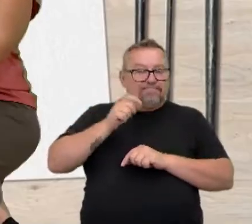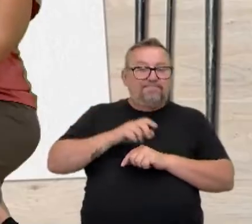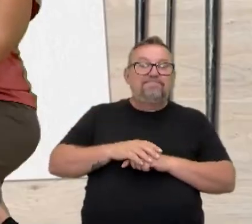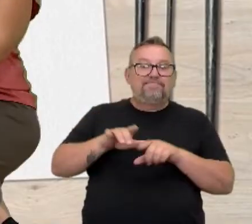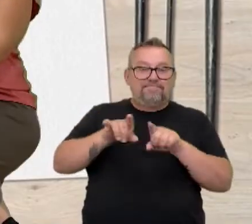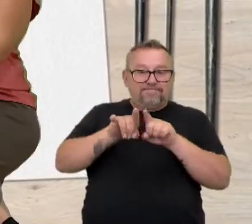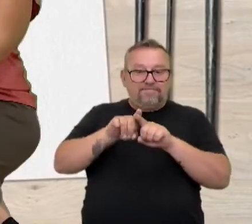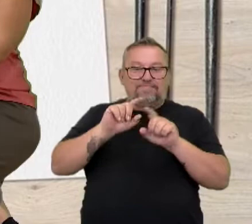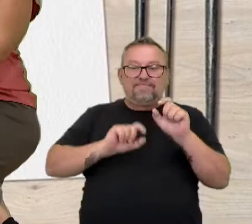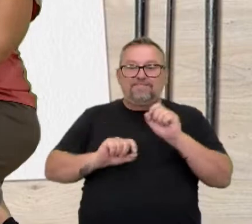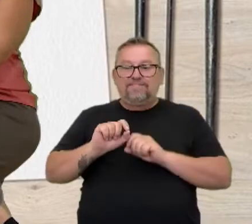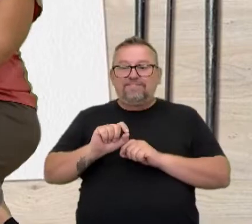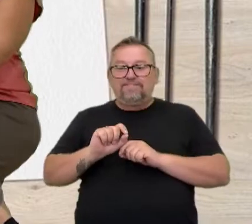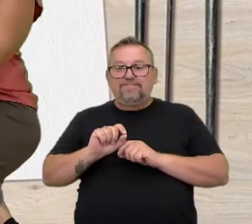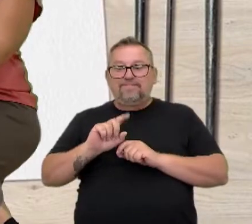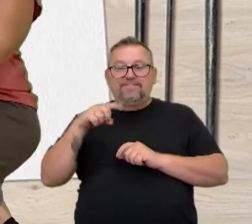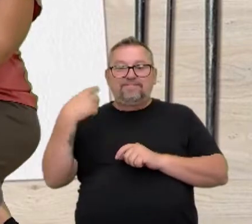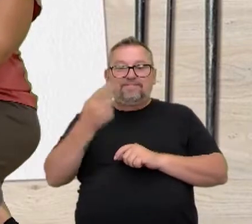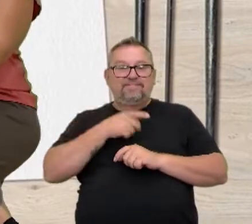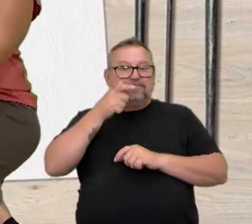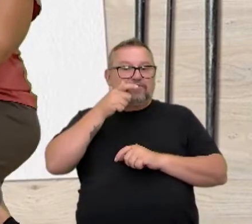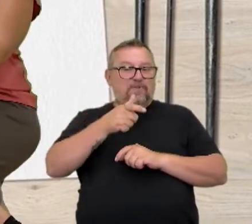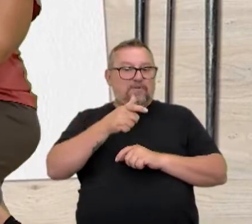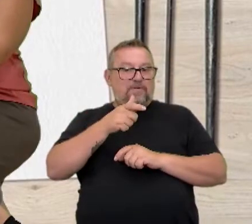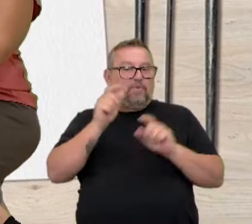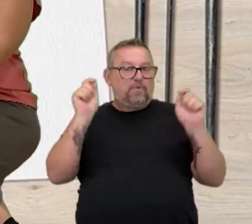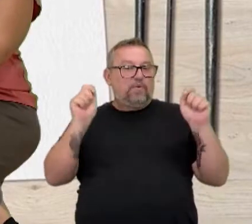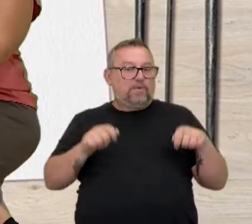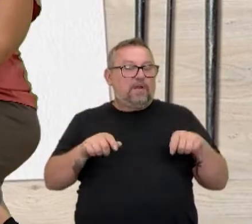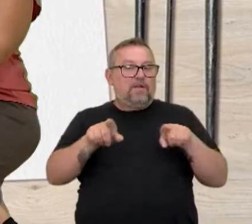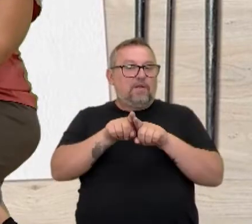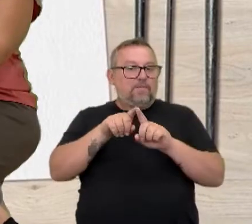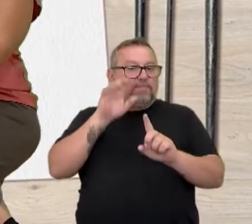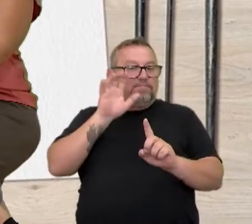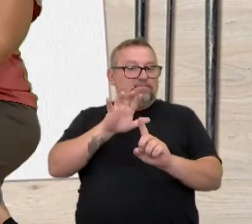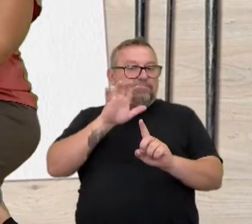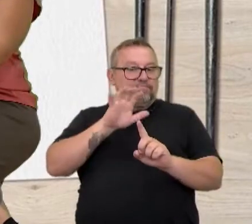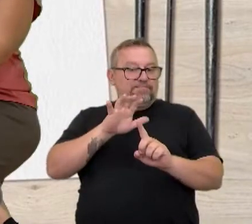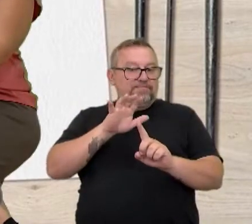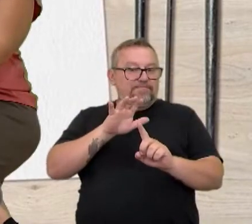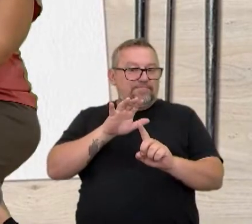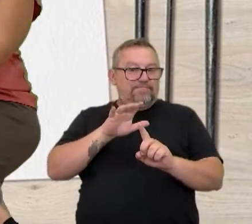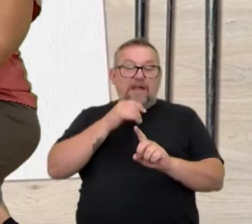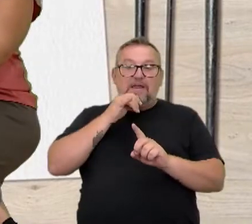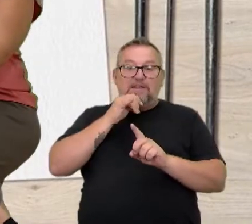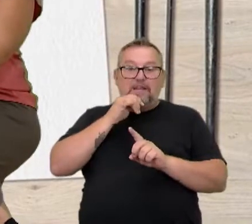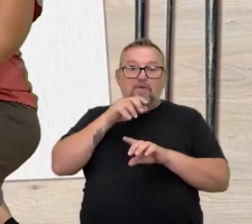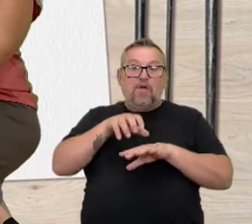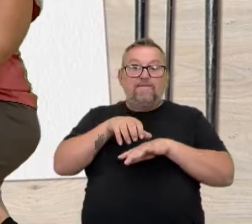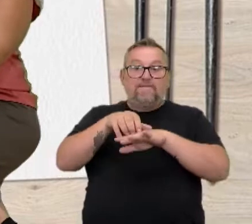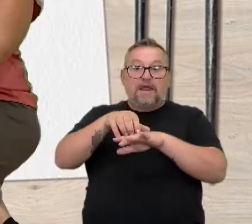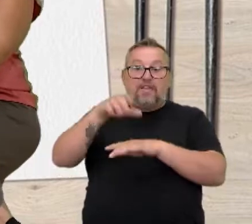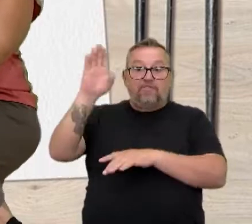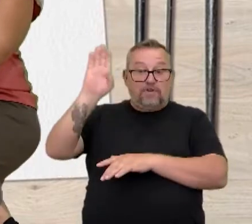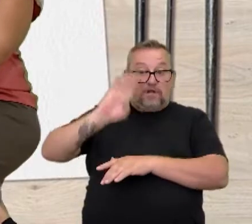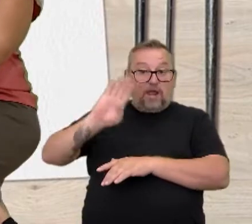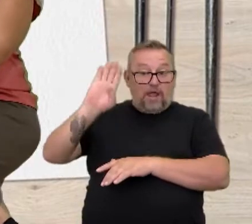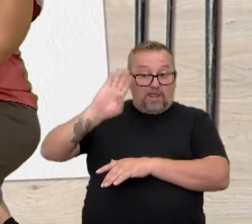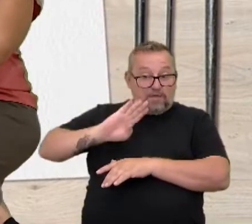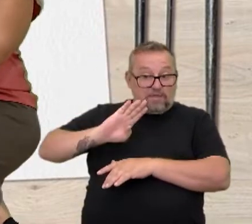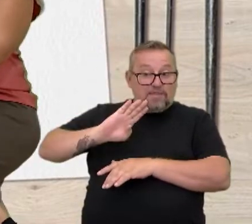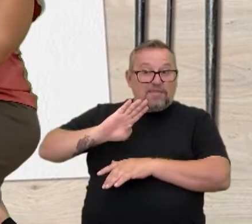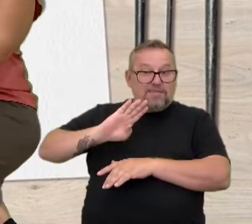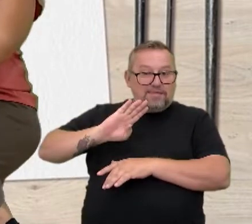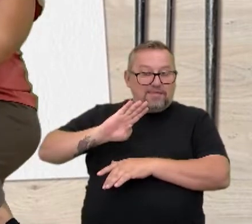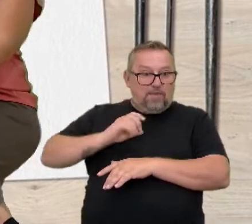E como a gente mexe com poder persuasivo, né? Por exemplo, frete grátis. Opa! É uma frase,